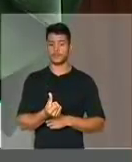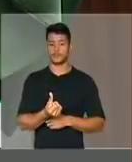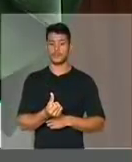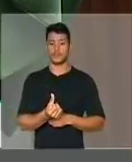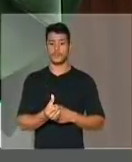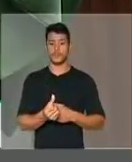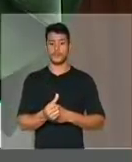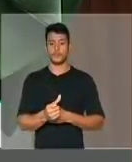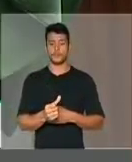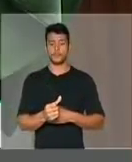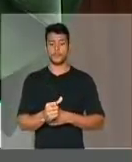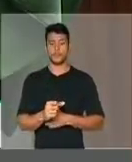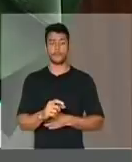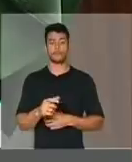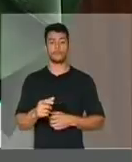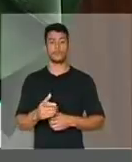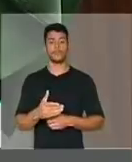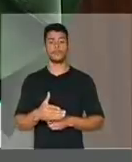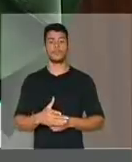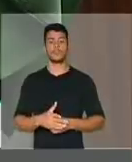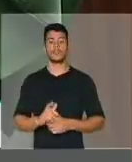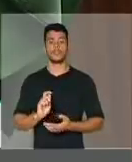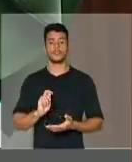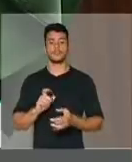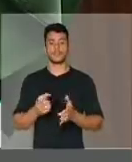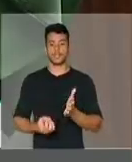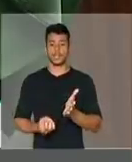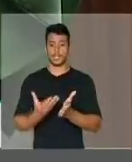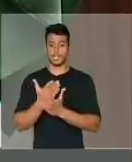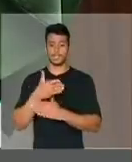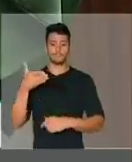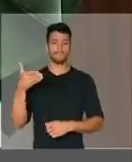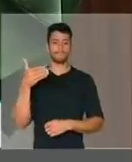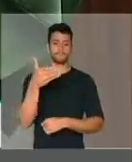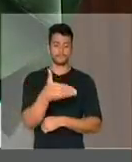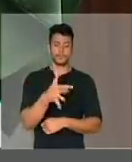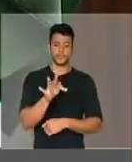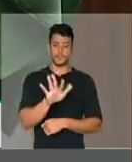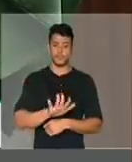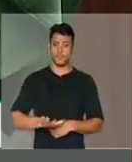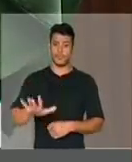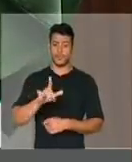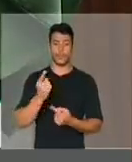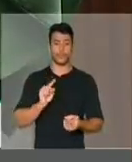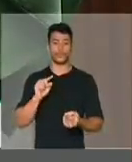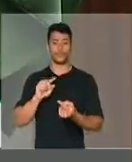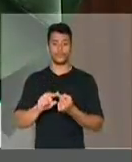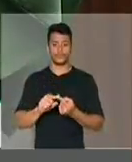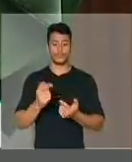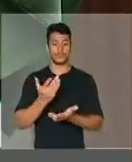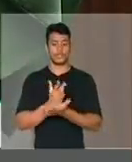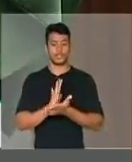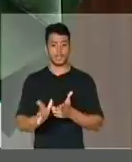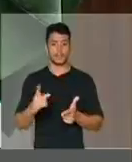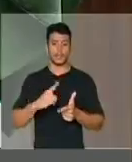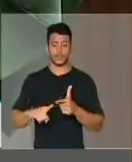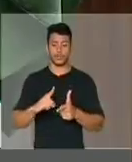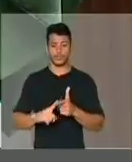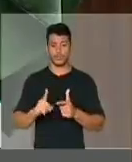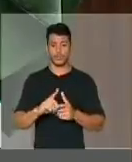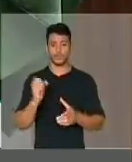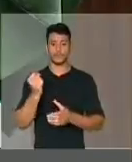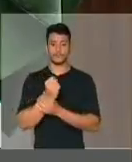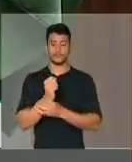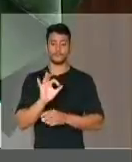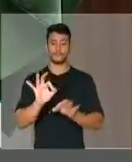que decreta a intervenção federal no Estado do Rio de Janeiro, com o objetivo de pôr termo ao grave comprometimento da ordem